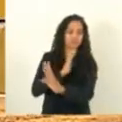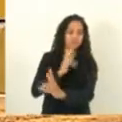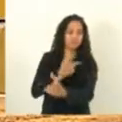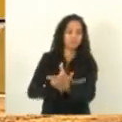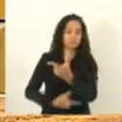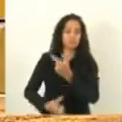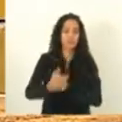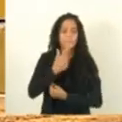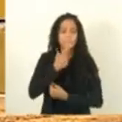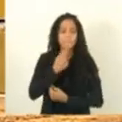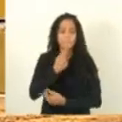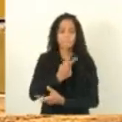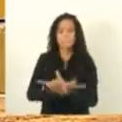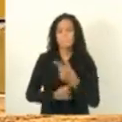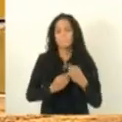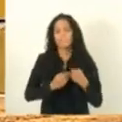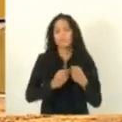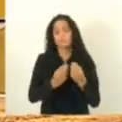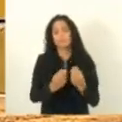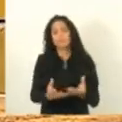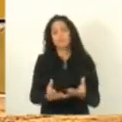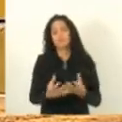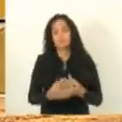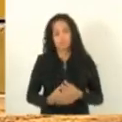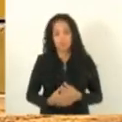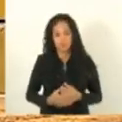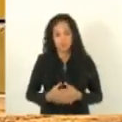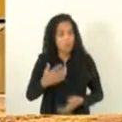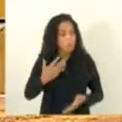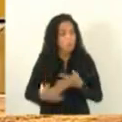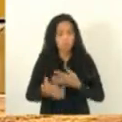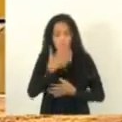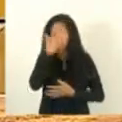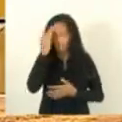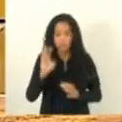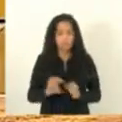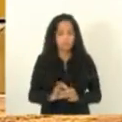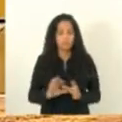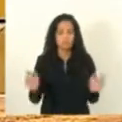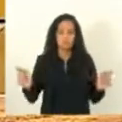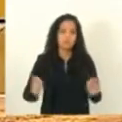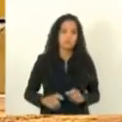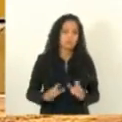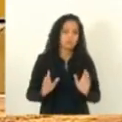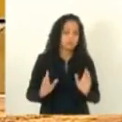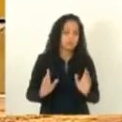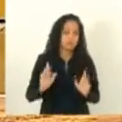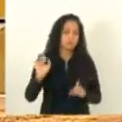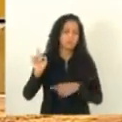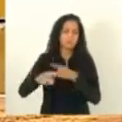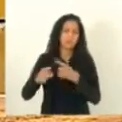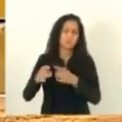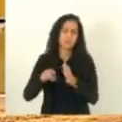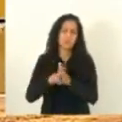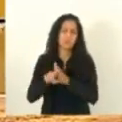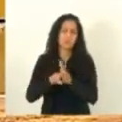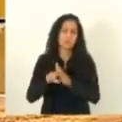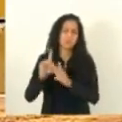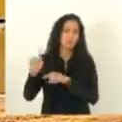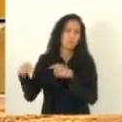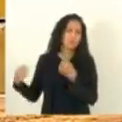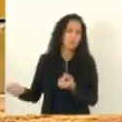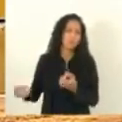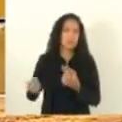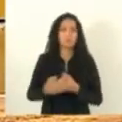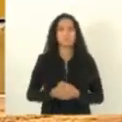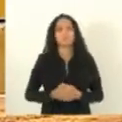vai concentrar uma grande quantidade de pessoas, e quem quiser pode doar. O exame depois vai fazer depois. Porque, assim, você